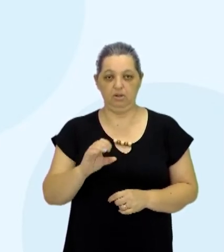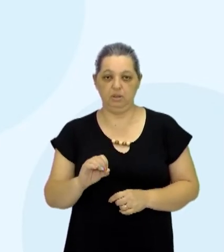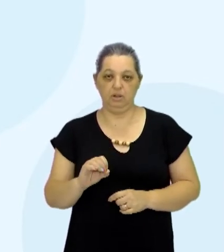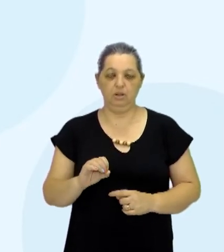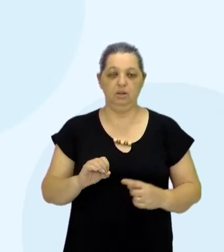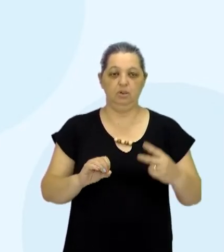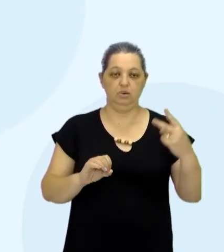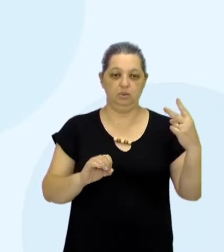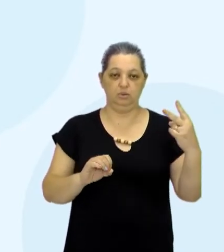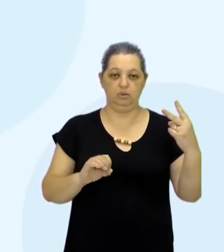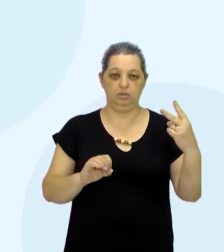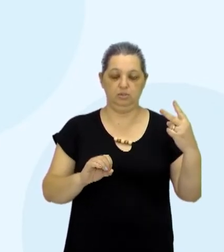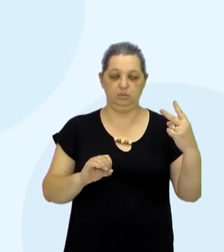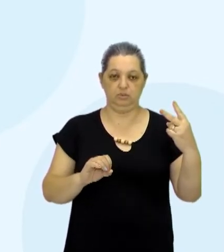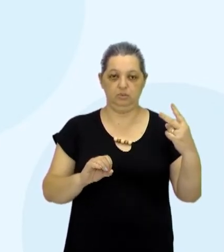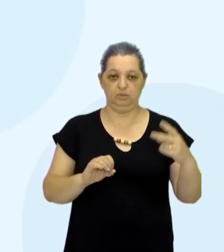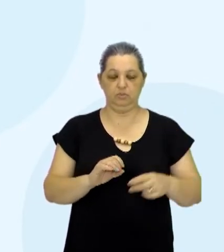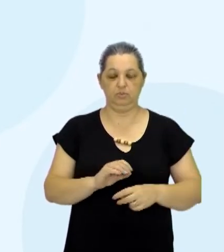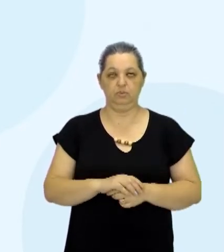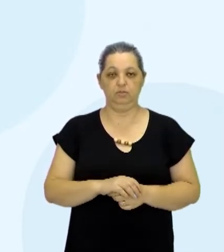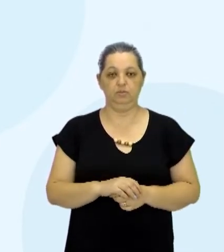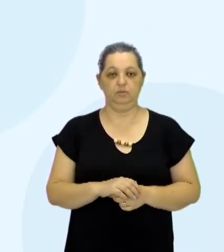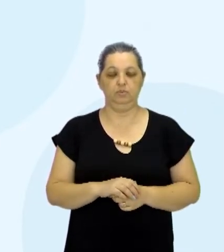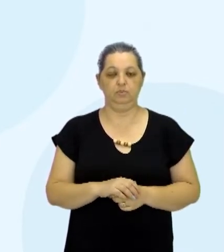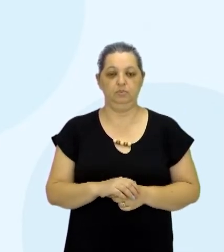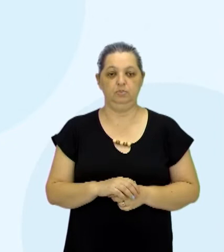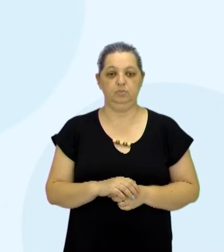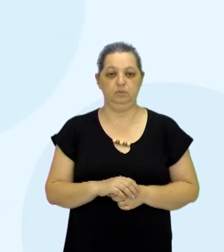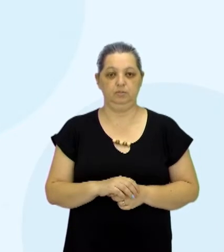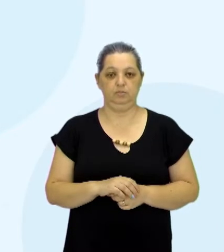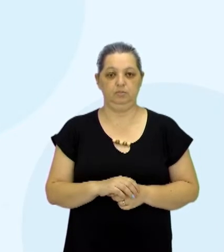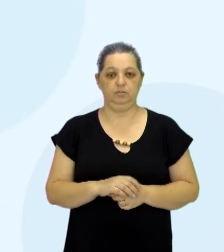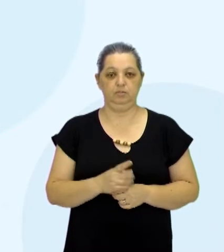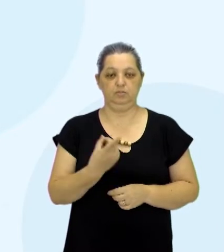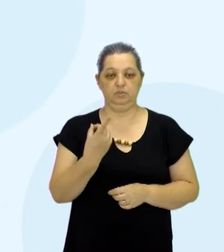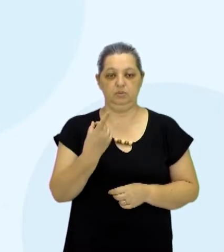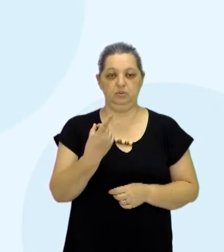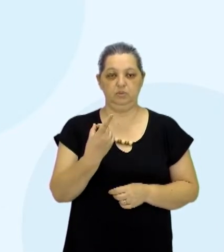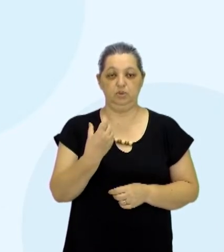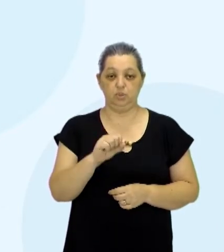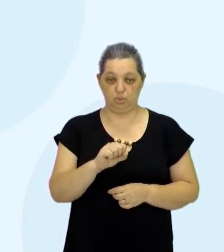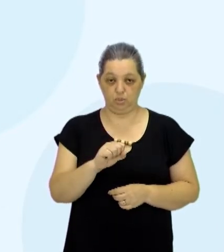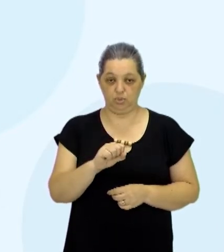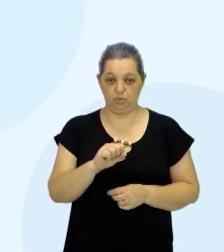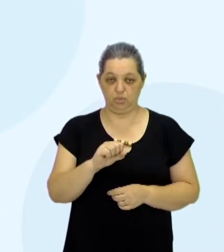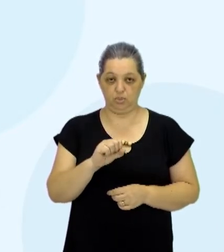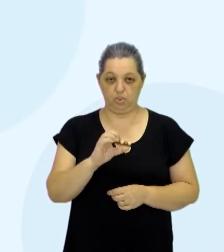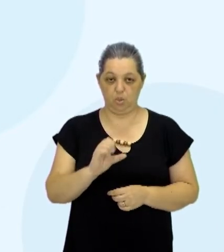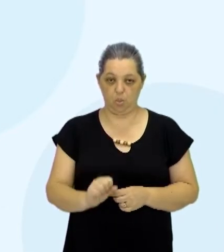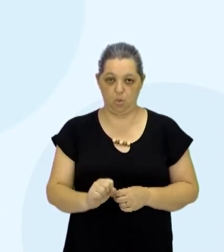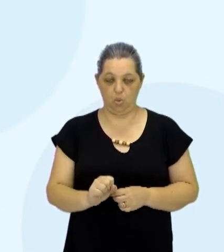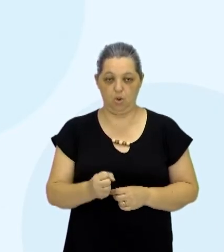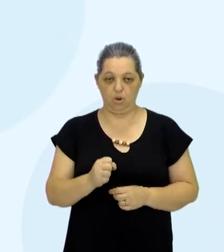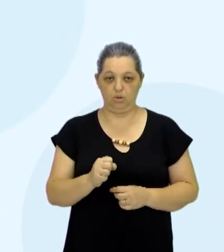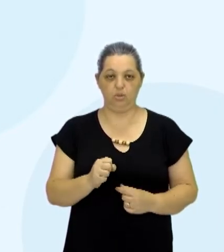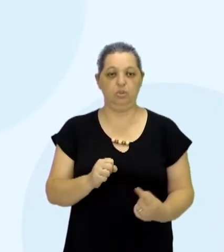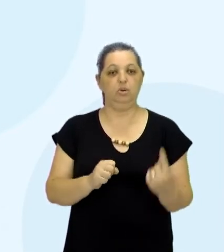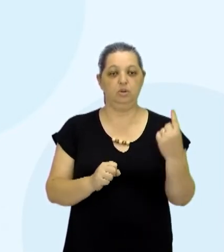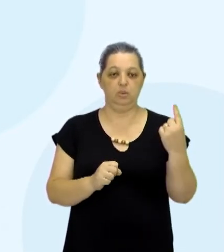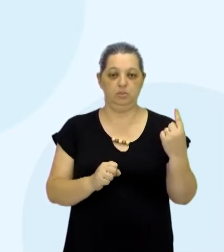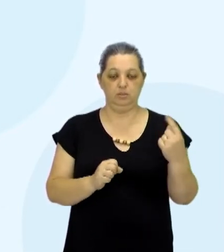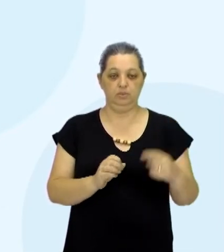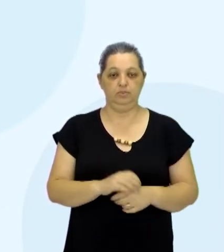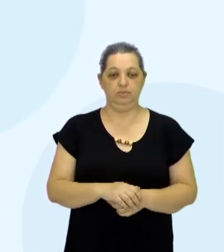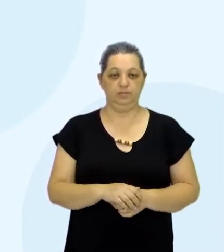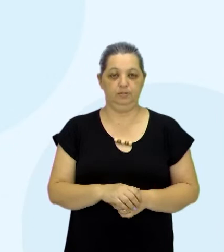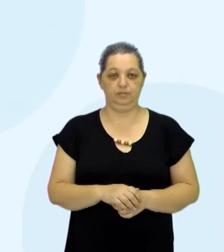2, 7. 7 mais 2, 9. 9 mais 9, 18. Vai 1. 1 mais 1, 2. Com mais 2, 4. E 1